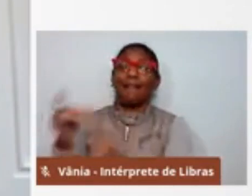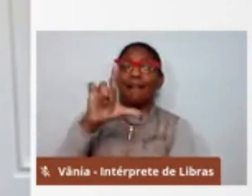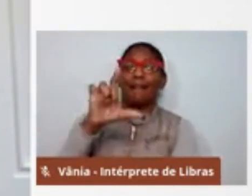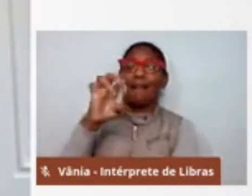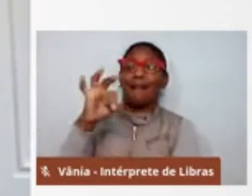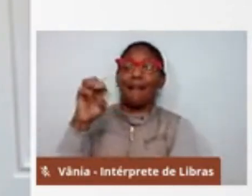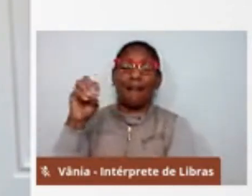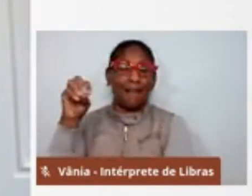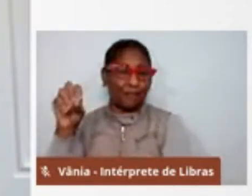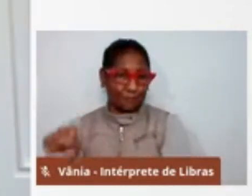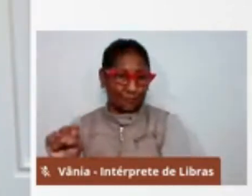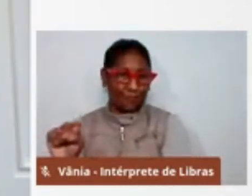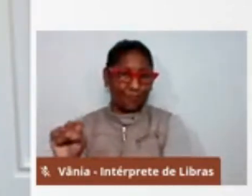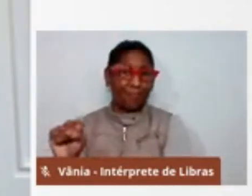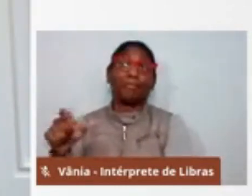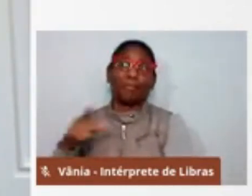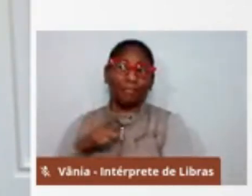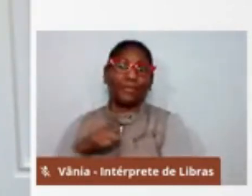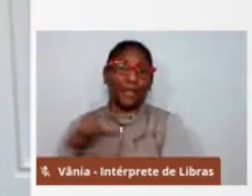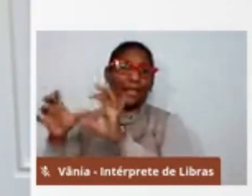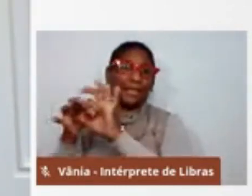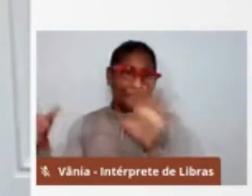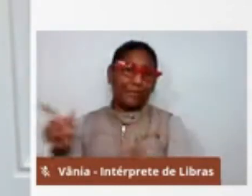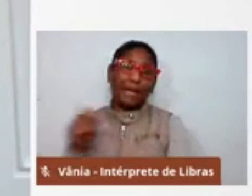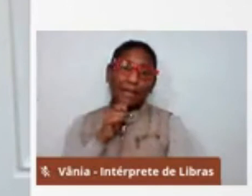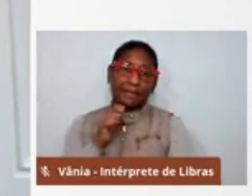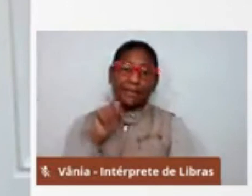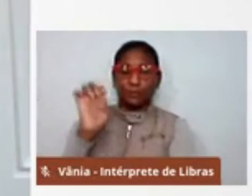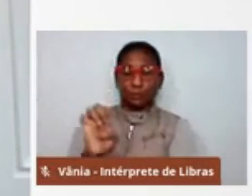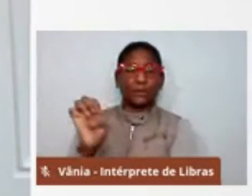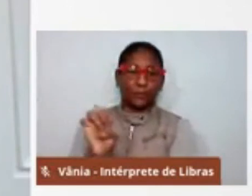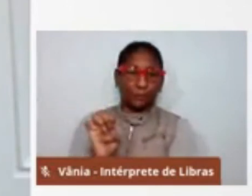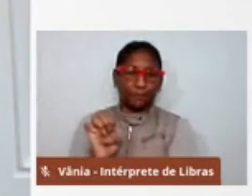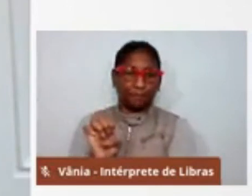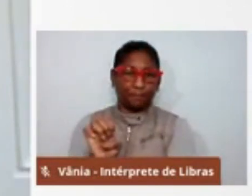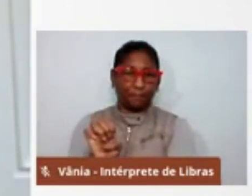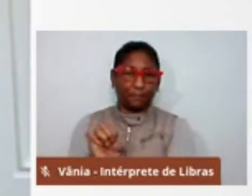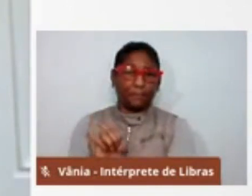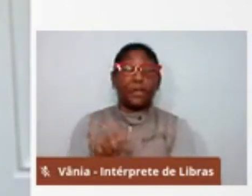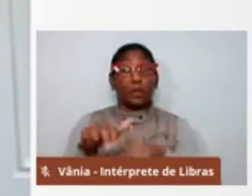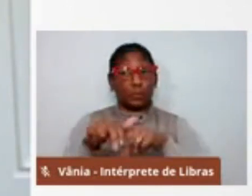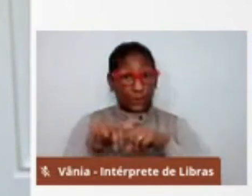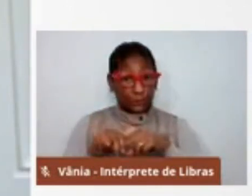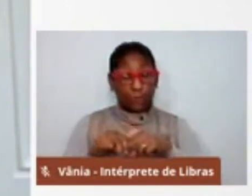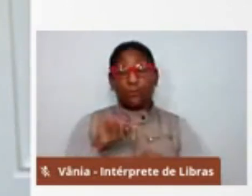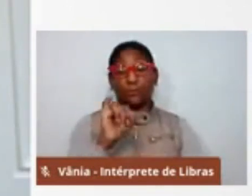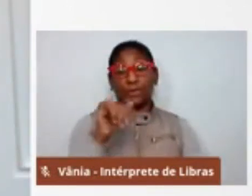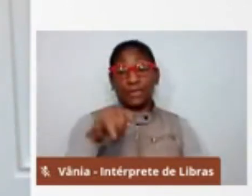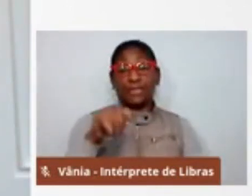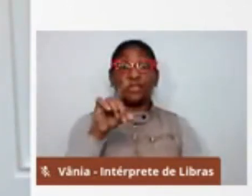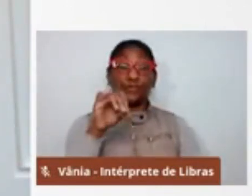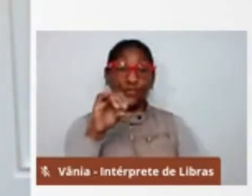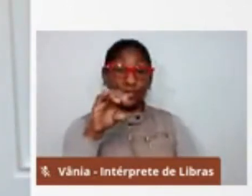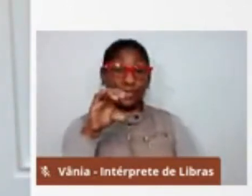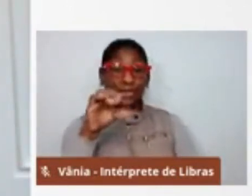pessoas que têm demandado internação no Estado. Por isso, mesmo que não sejam os indicadores que nós gostaríamos de ver de